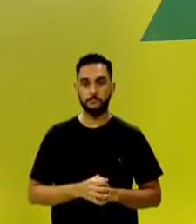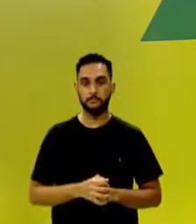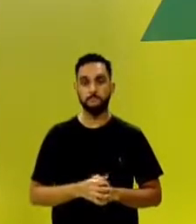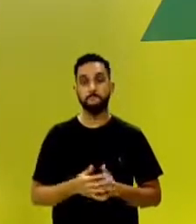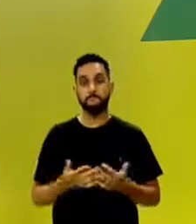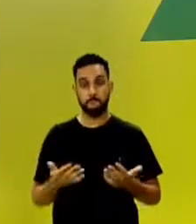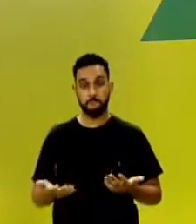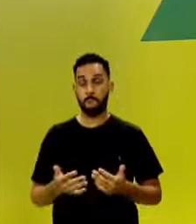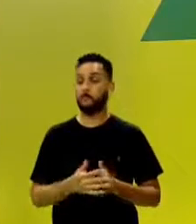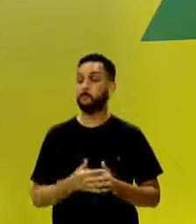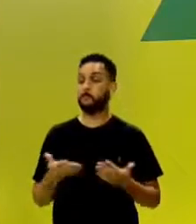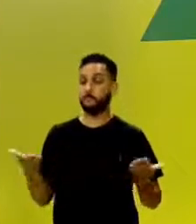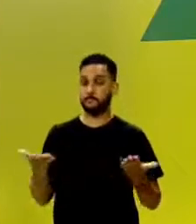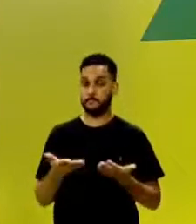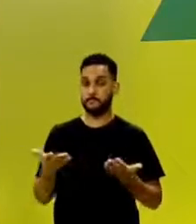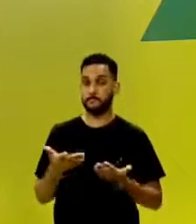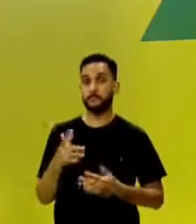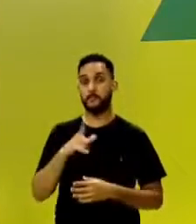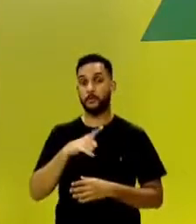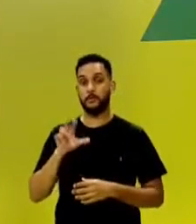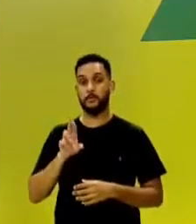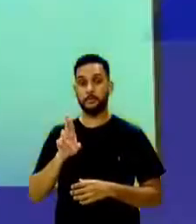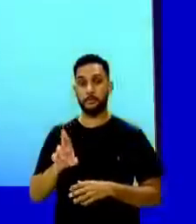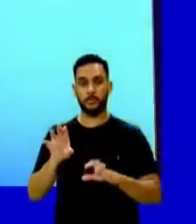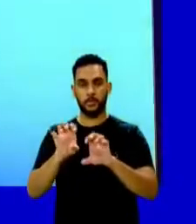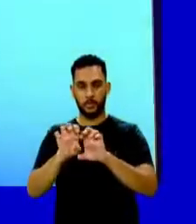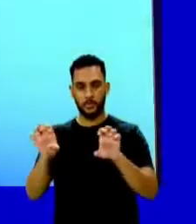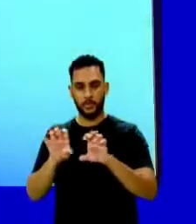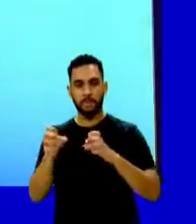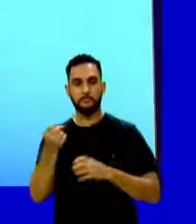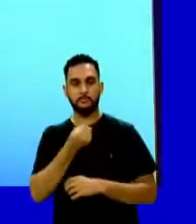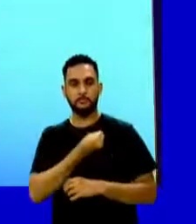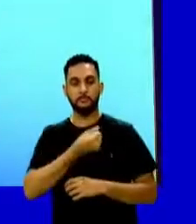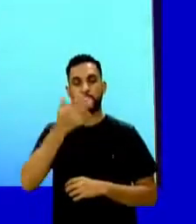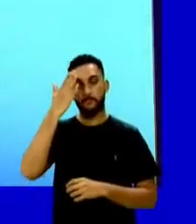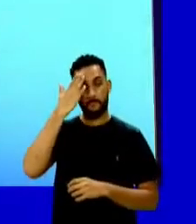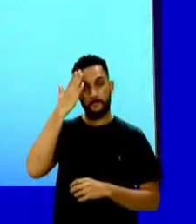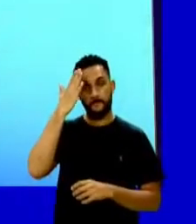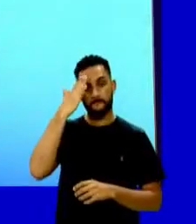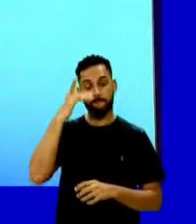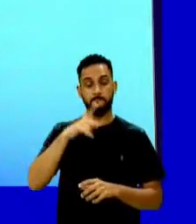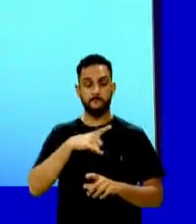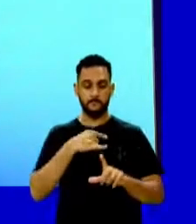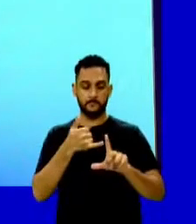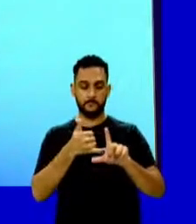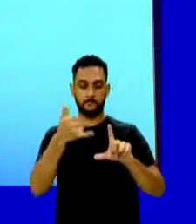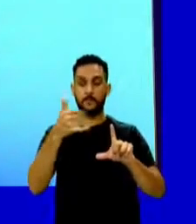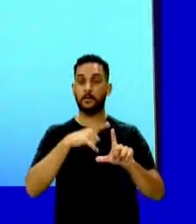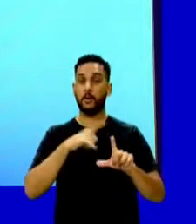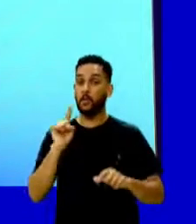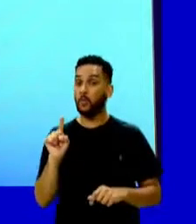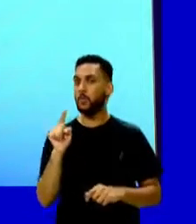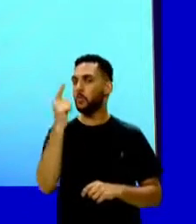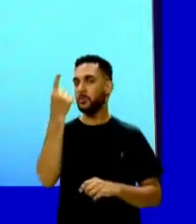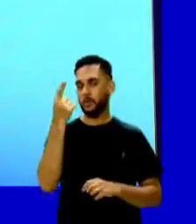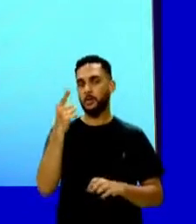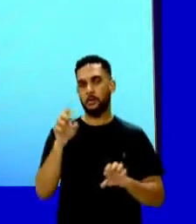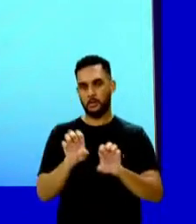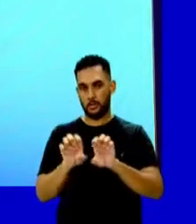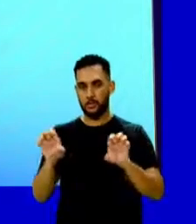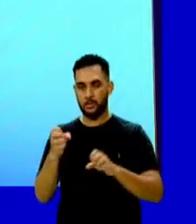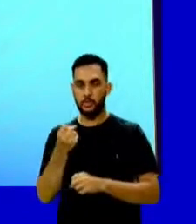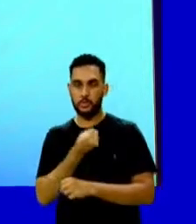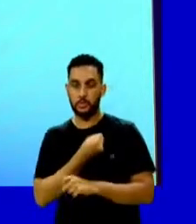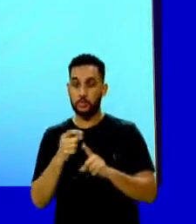é bem para representação algébrica é importante sabemos que cada reta possui uma única equação porém há diversas